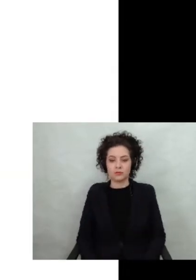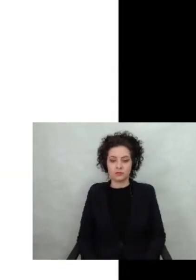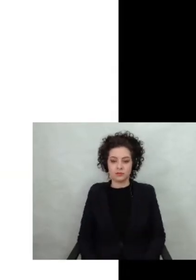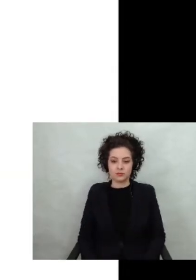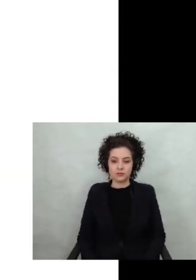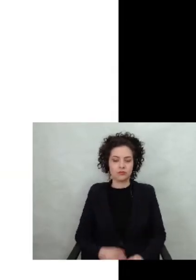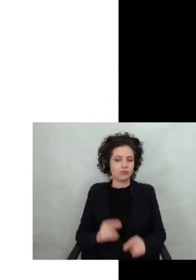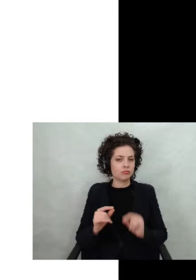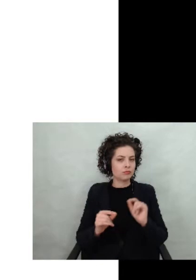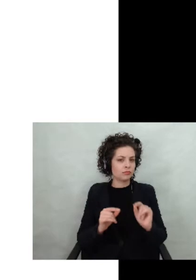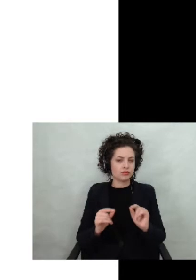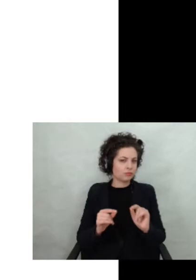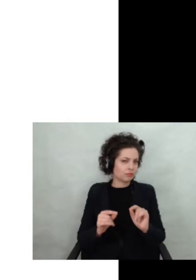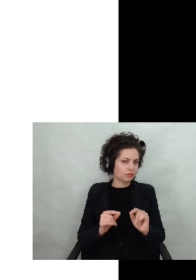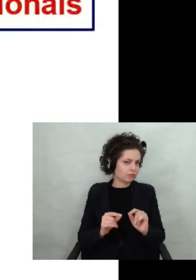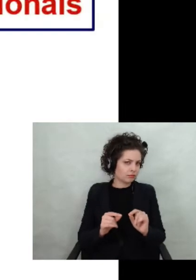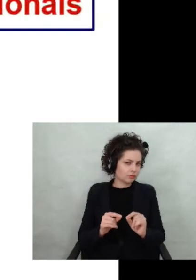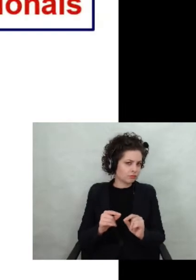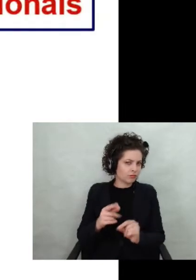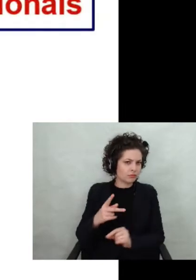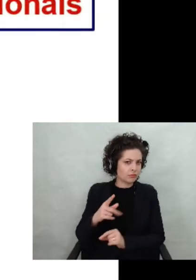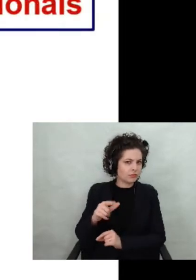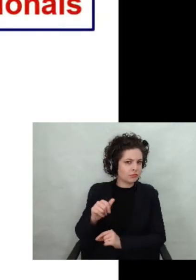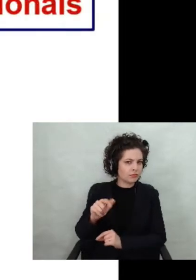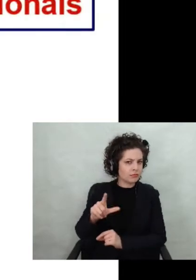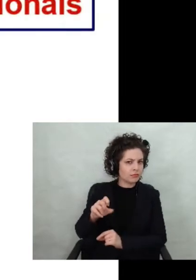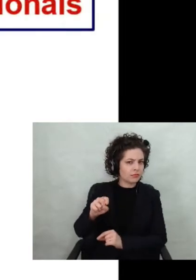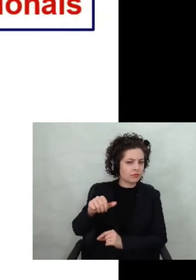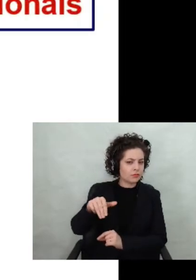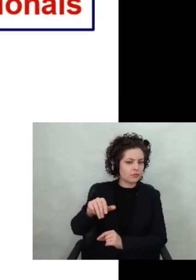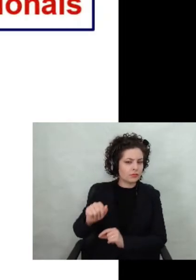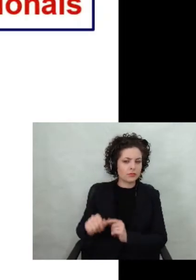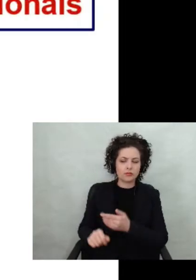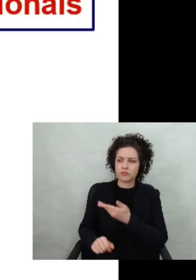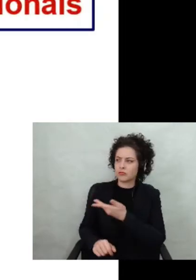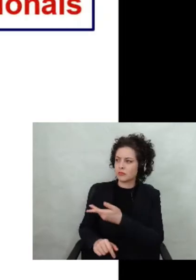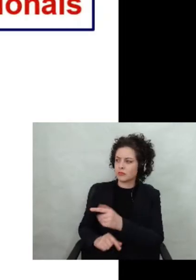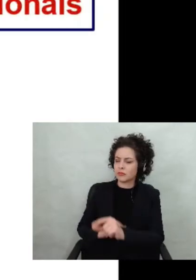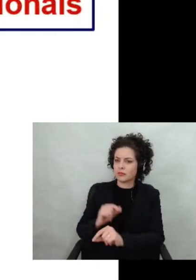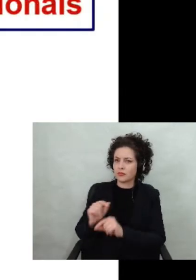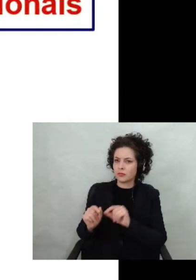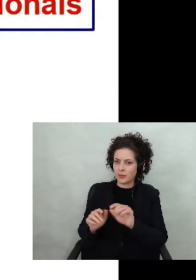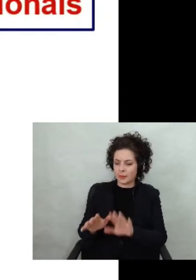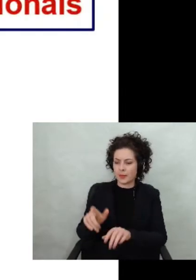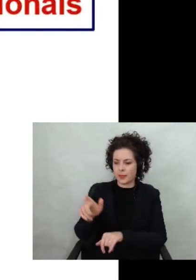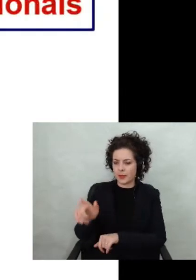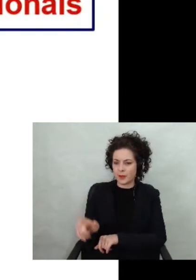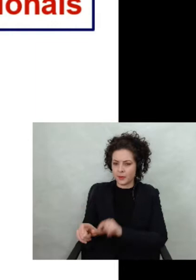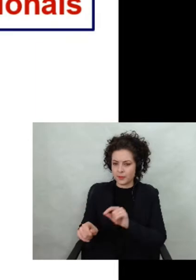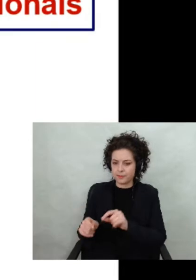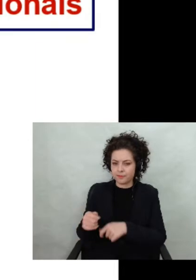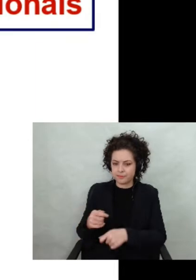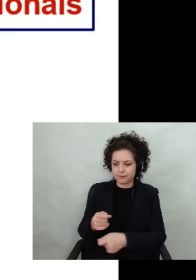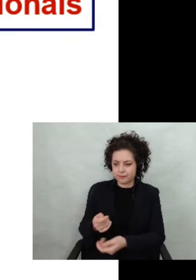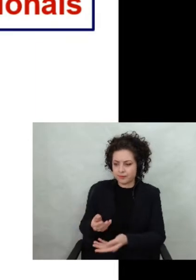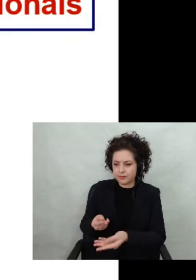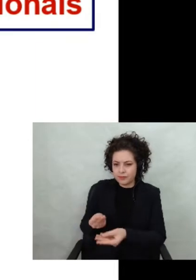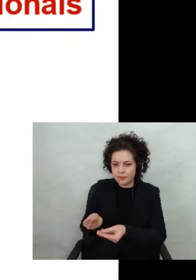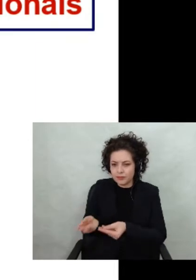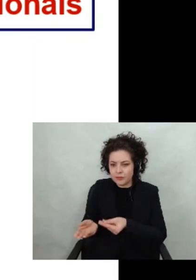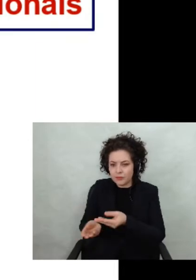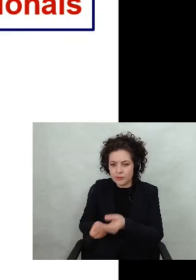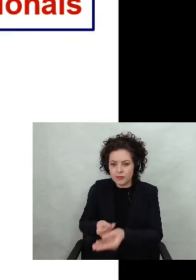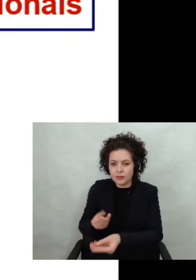O que é o plasma de doente convalescente? Os pacientes nada mais é do que a administração passiva de anticorpos